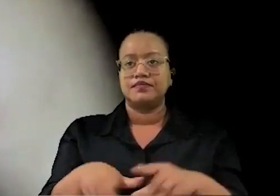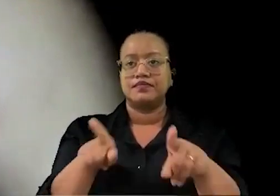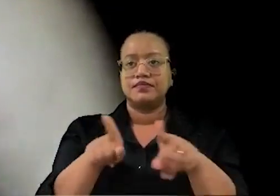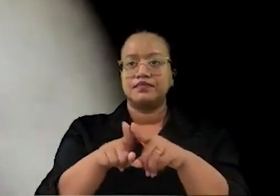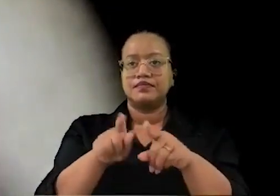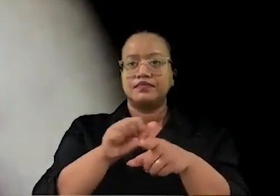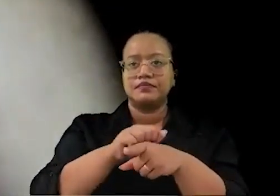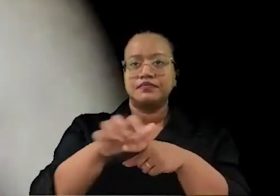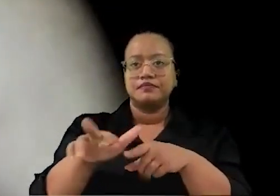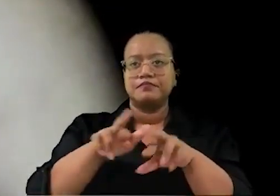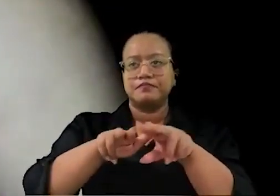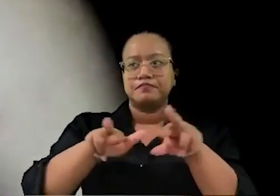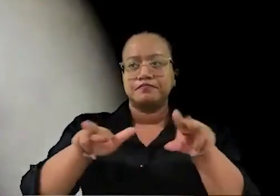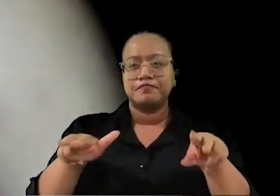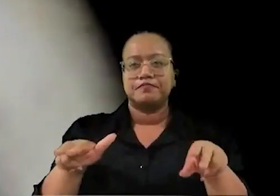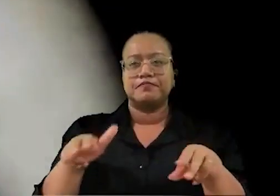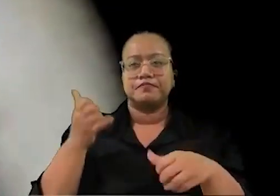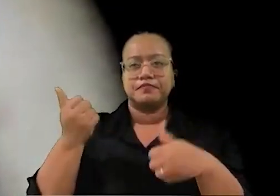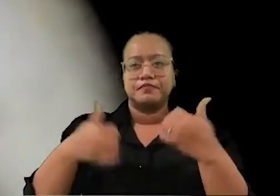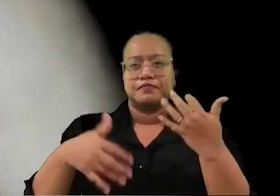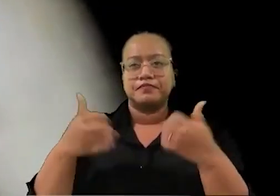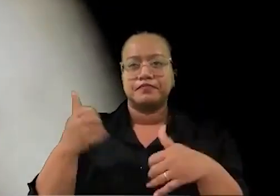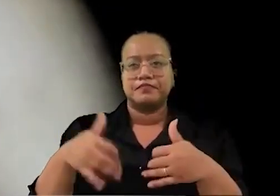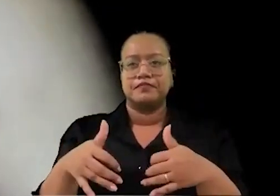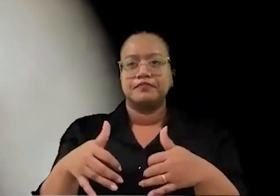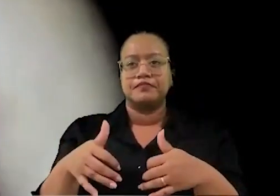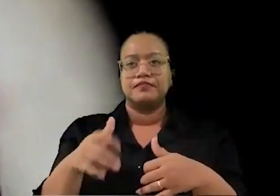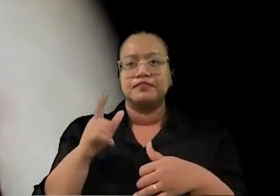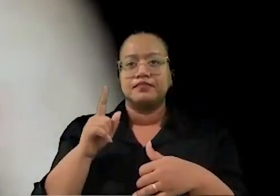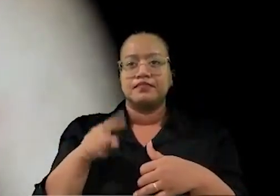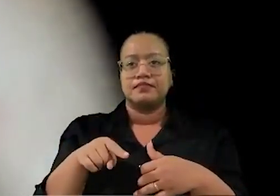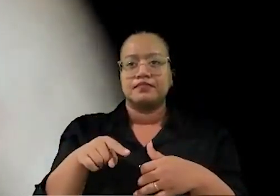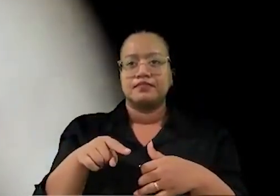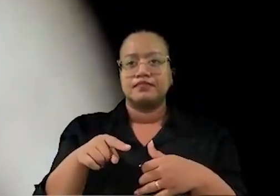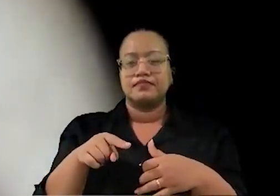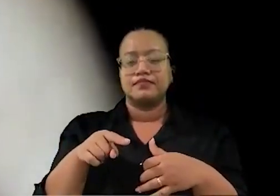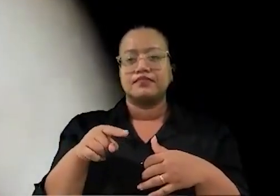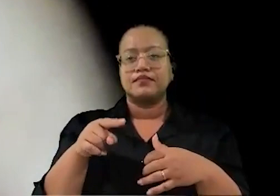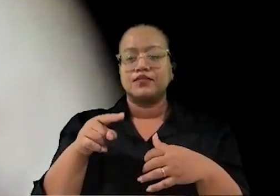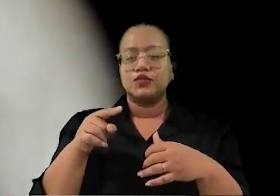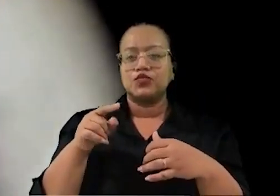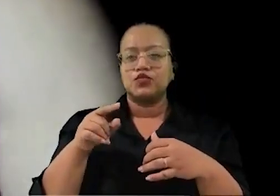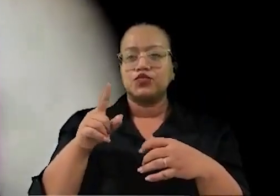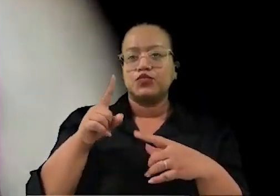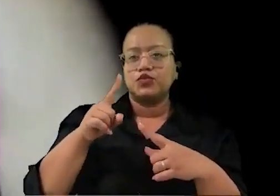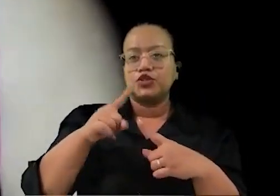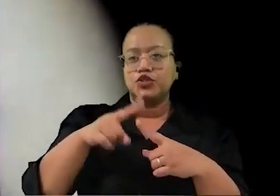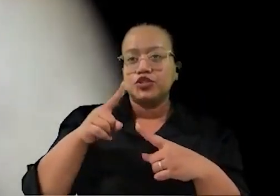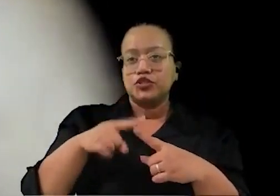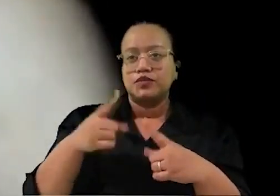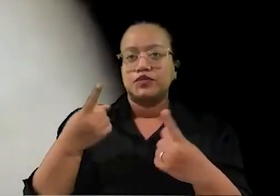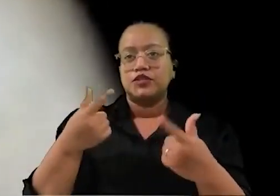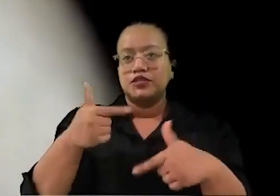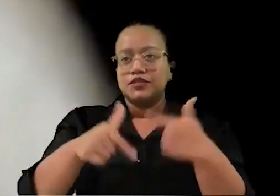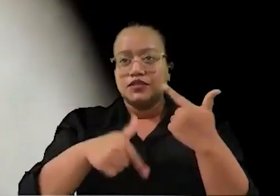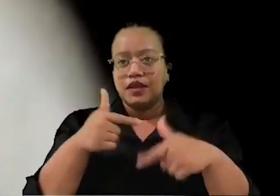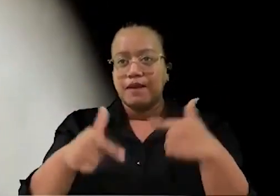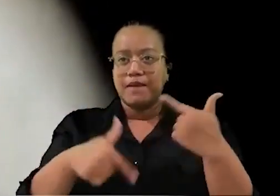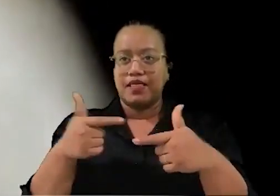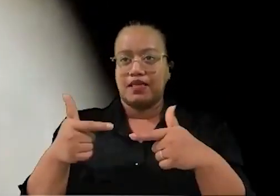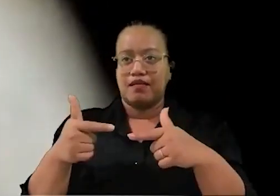é uma maneira de trabalhar com ações, né, com demandas, né, de forma que todos